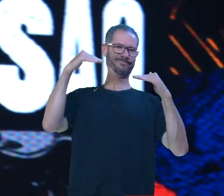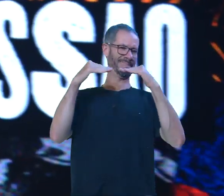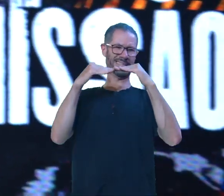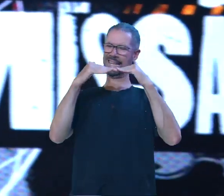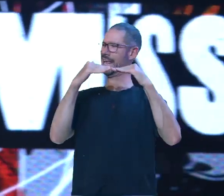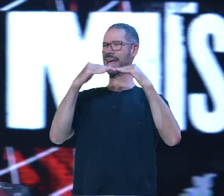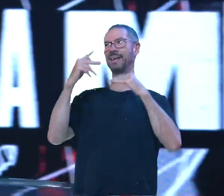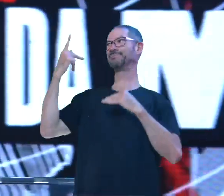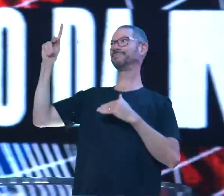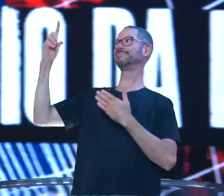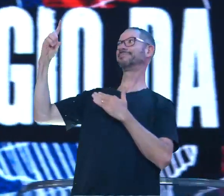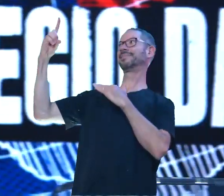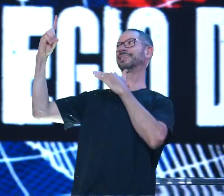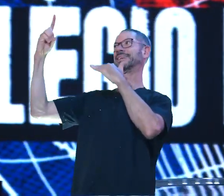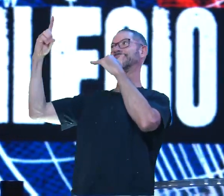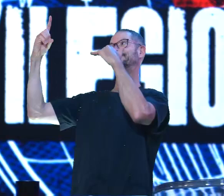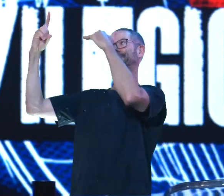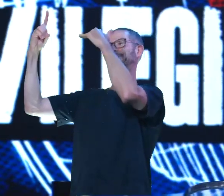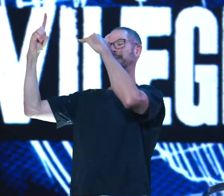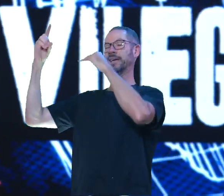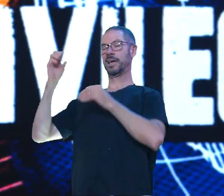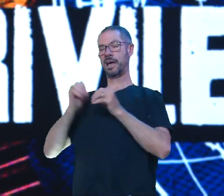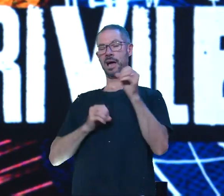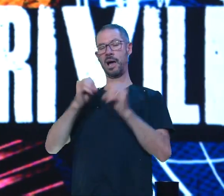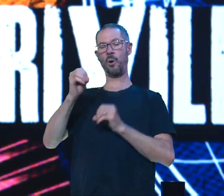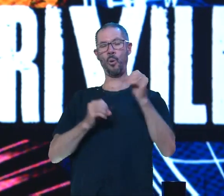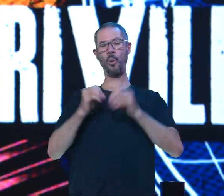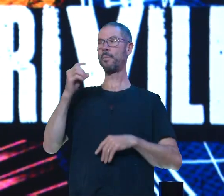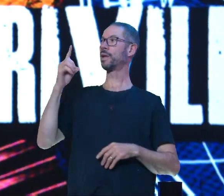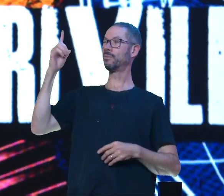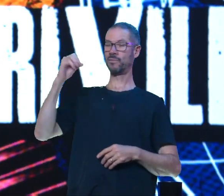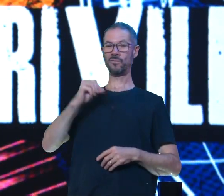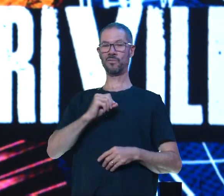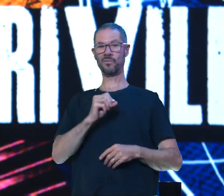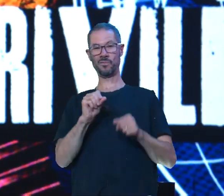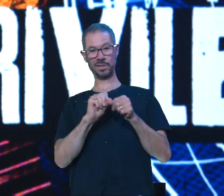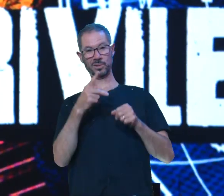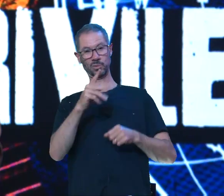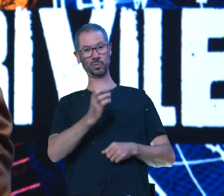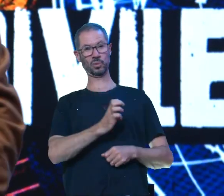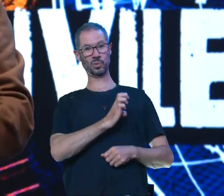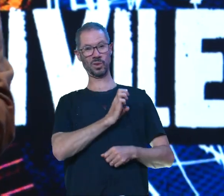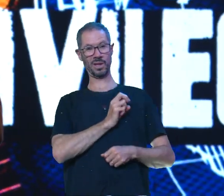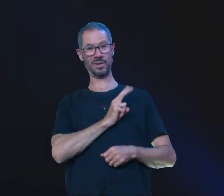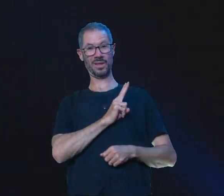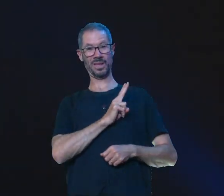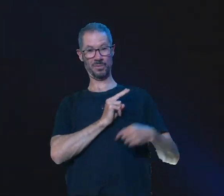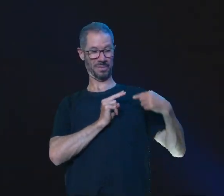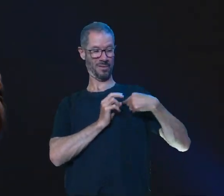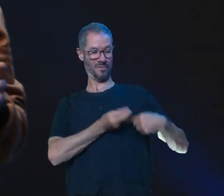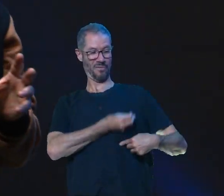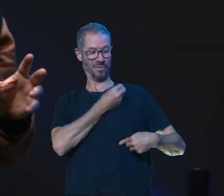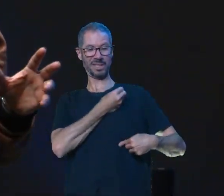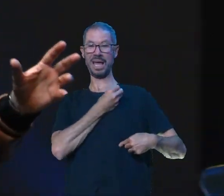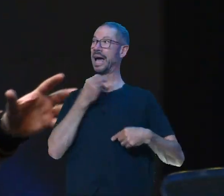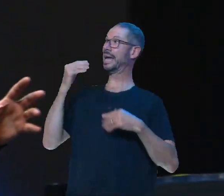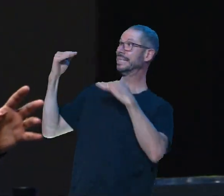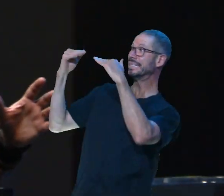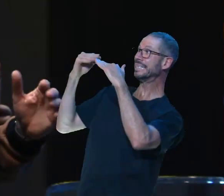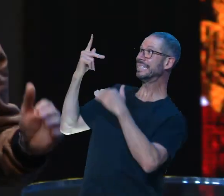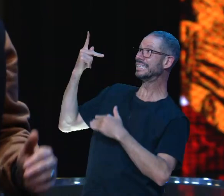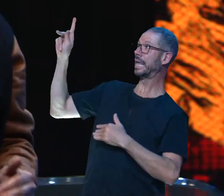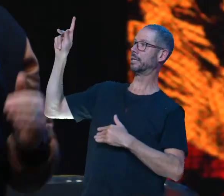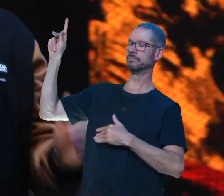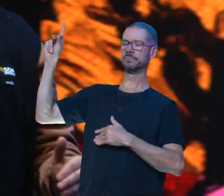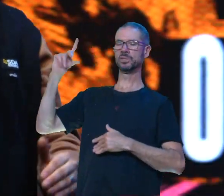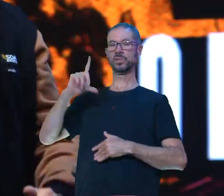dEle. A obra que Deus quer realizar na tua vida é do tamanho dEle, não do seu tamanho. E por isso, quando